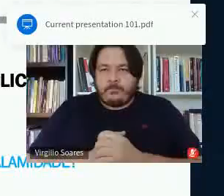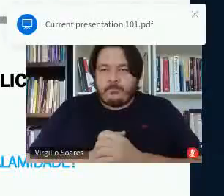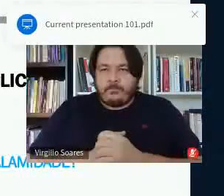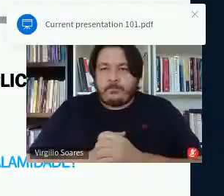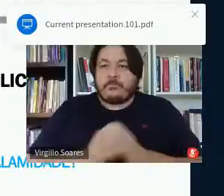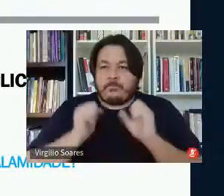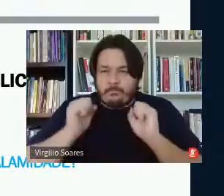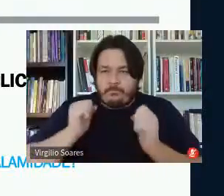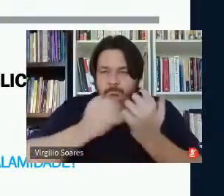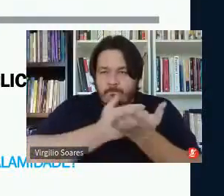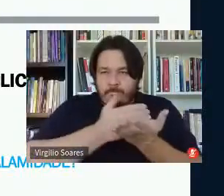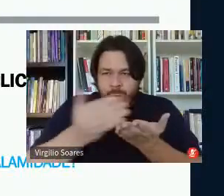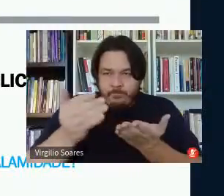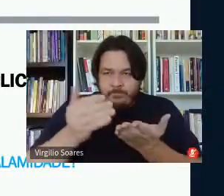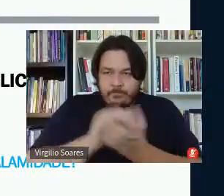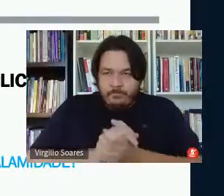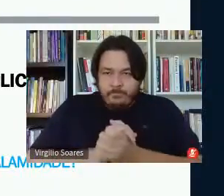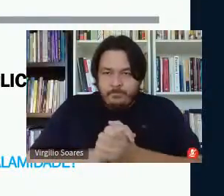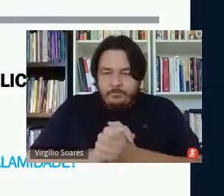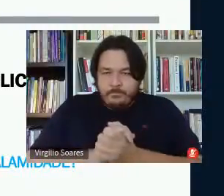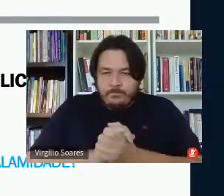Posso começar? Por favor.